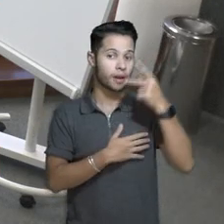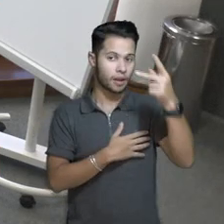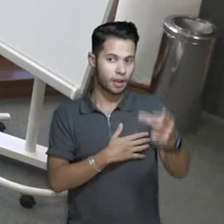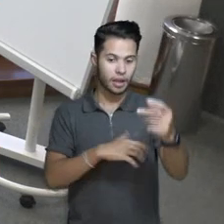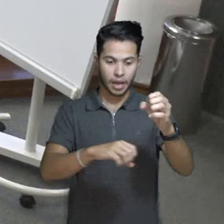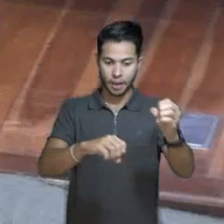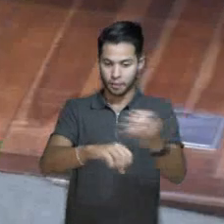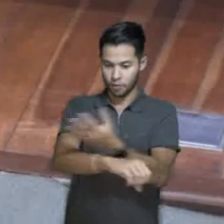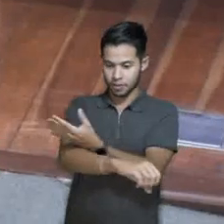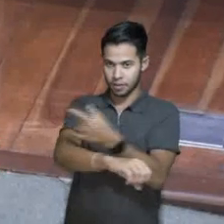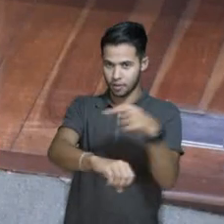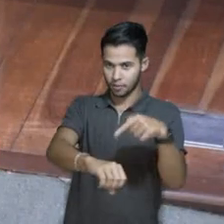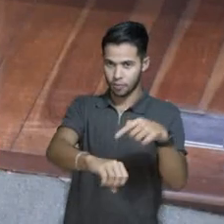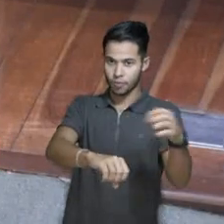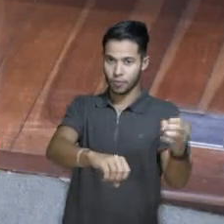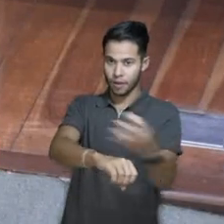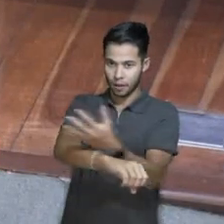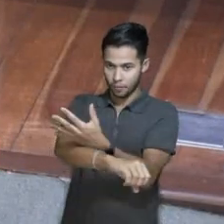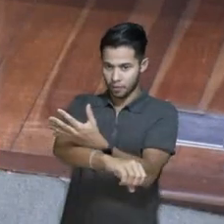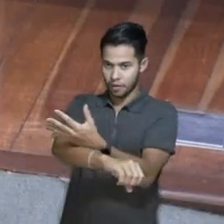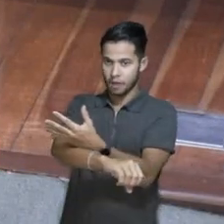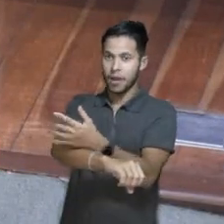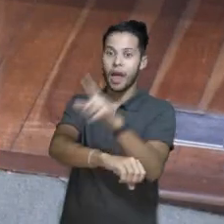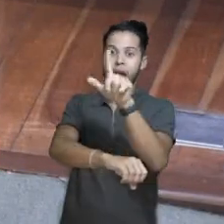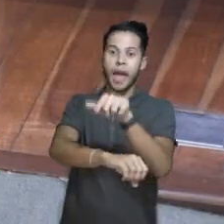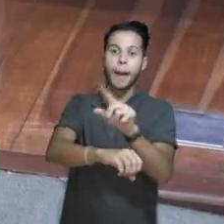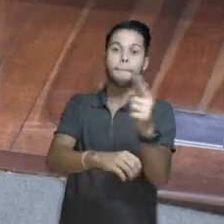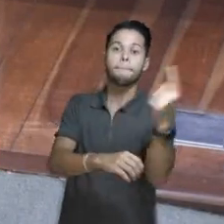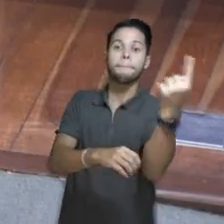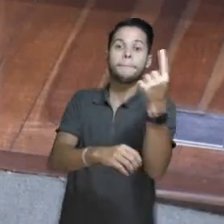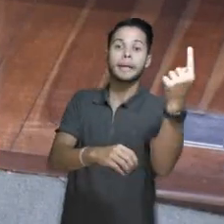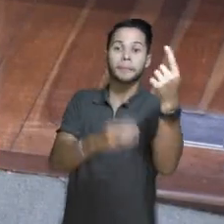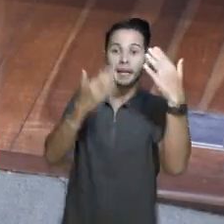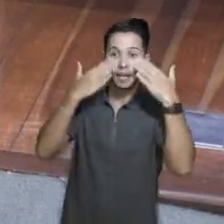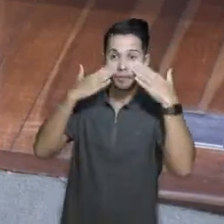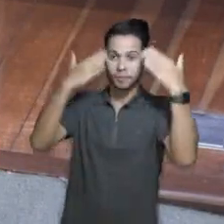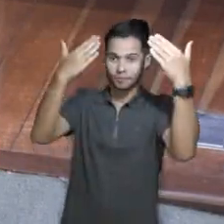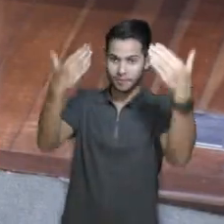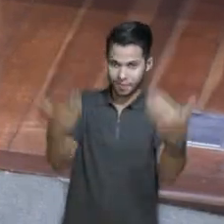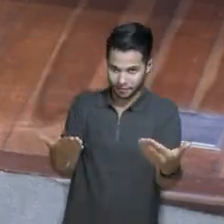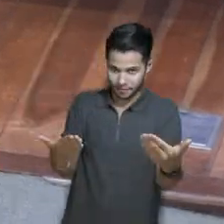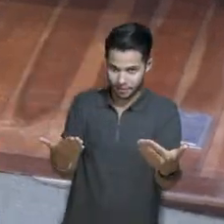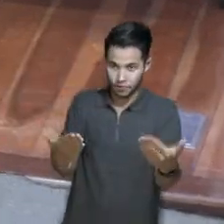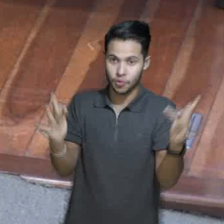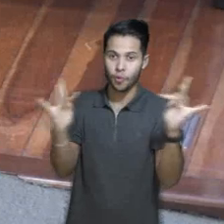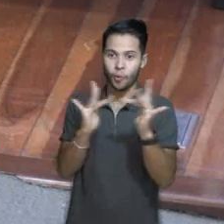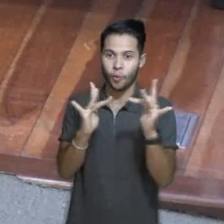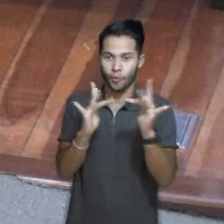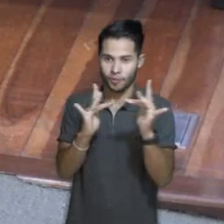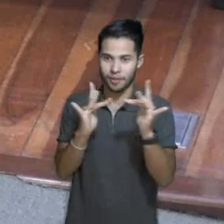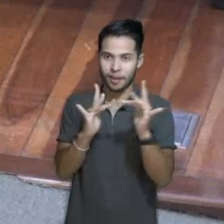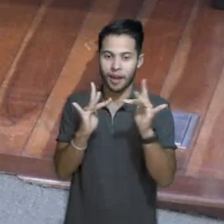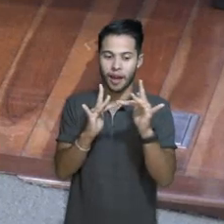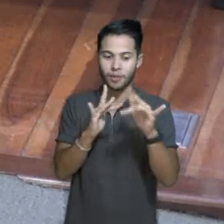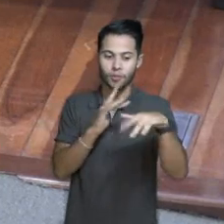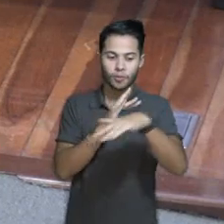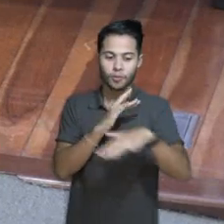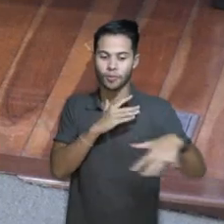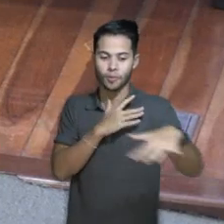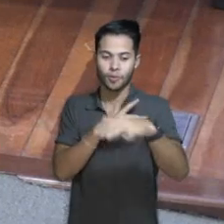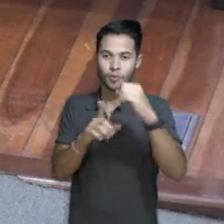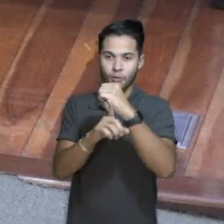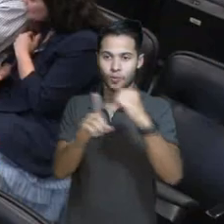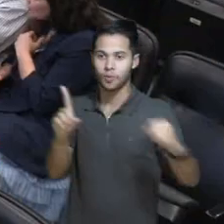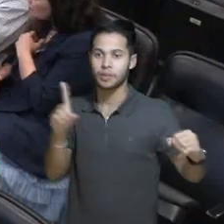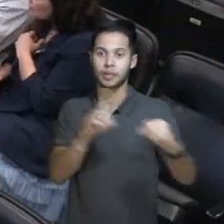a emoção é a primeira forma de manifestação de contato com esse meio social vai se dar